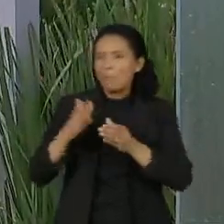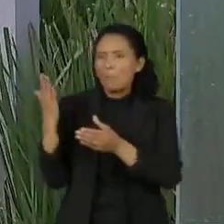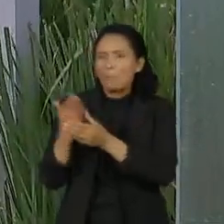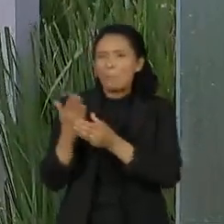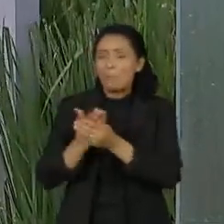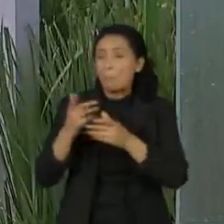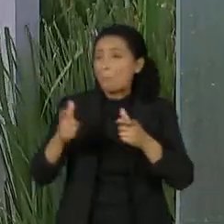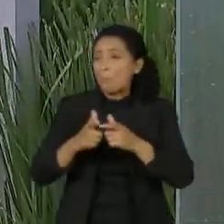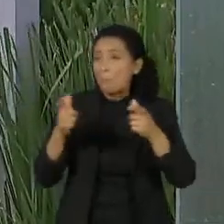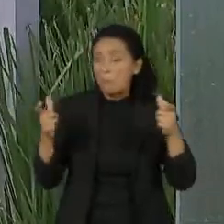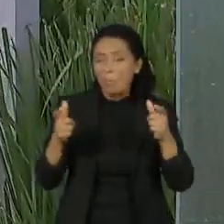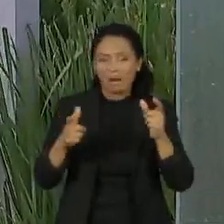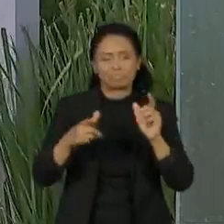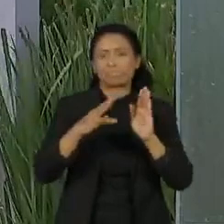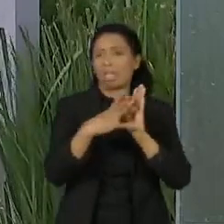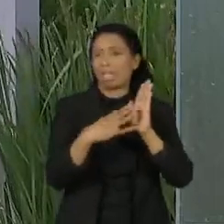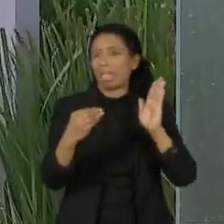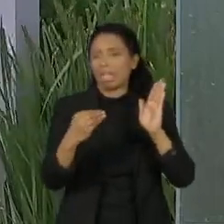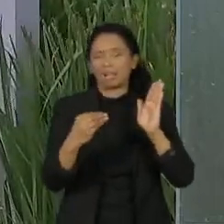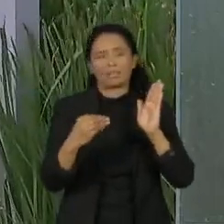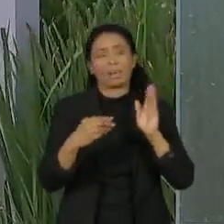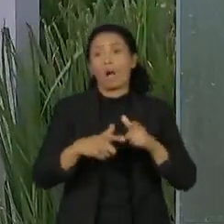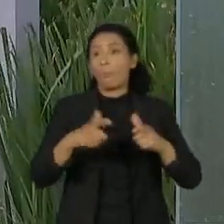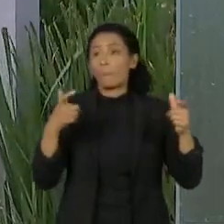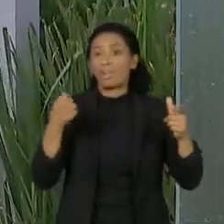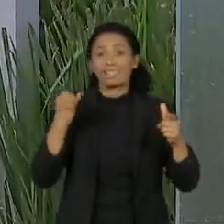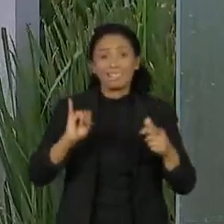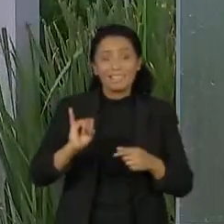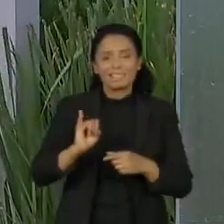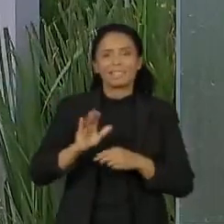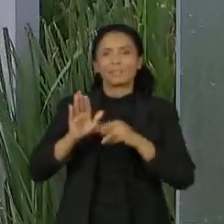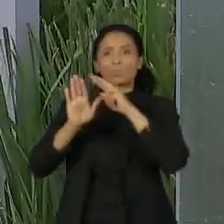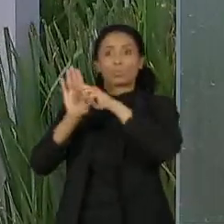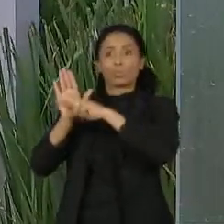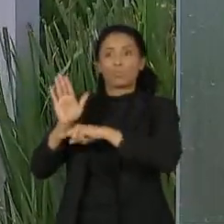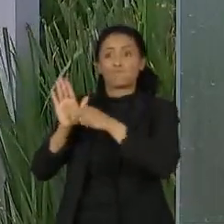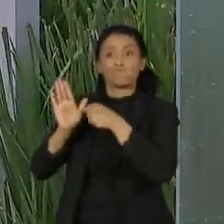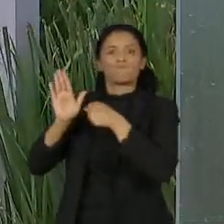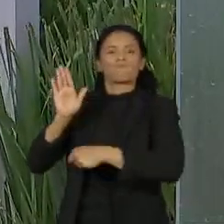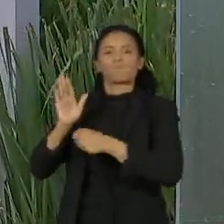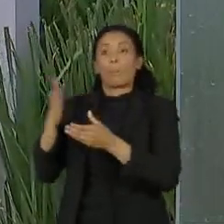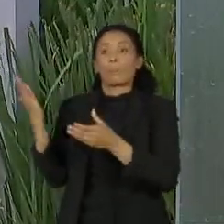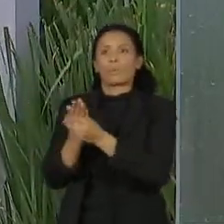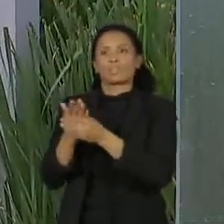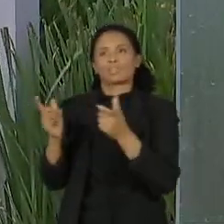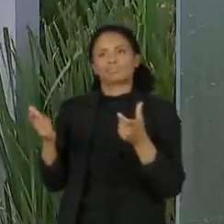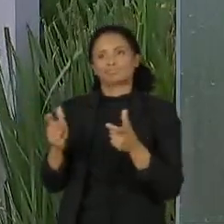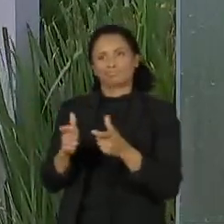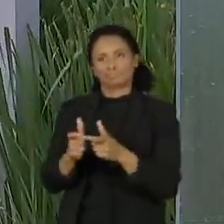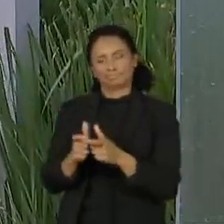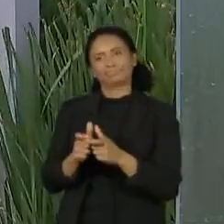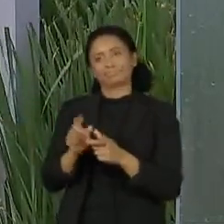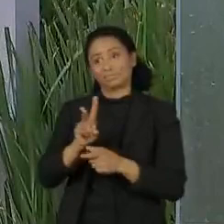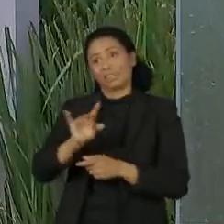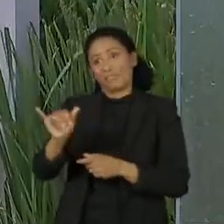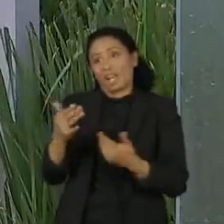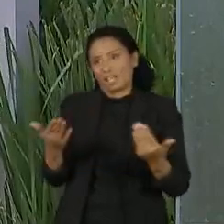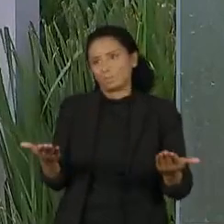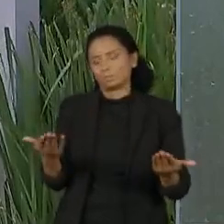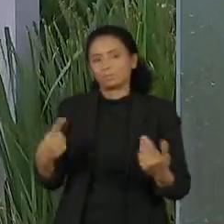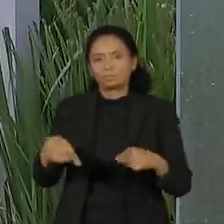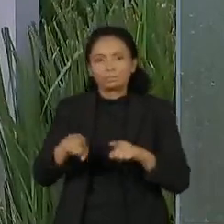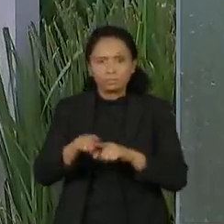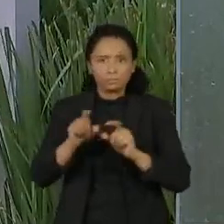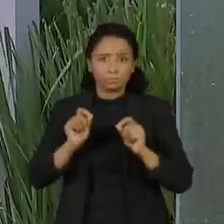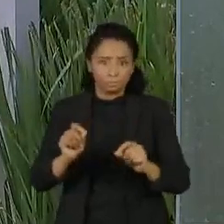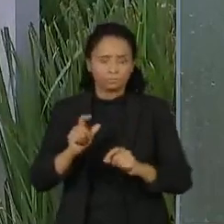o número de processos judiciais deve cair, mas há a possibilidade de que o preço dos planos de saúde aumente para cobrir essas novas inclusões.